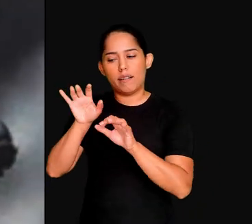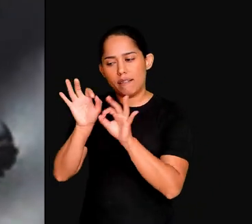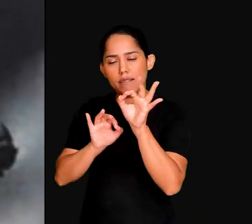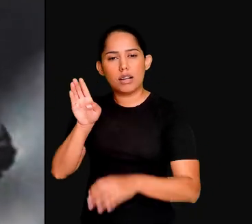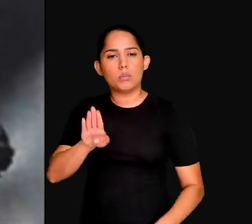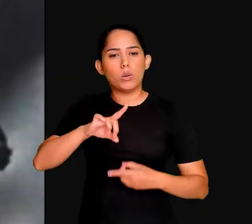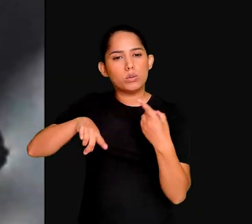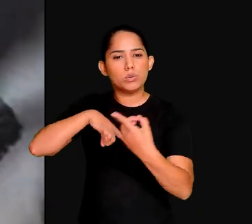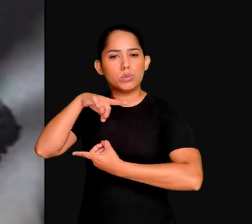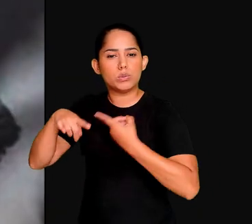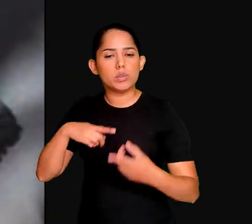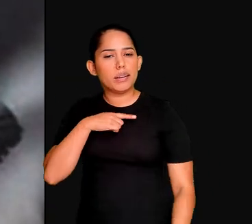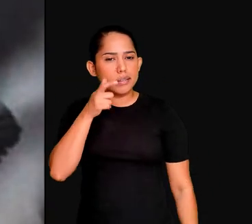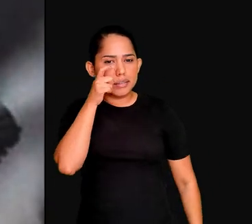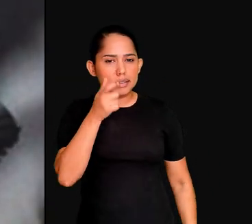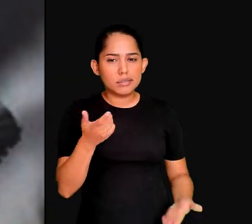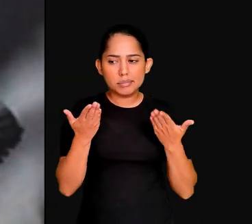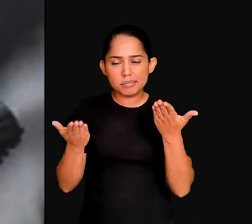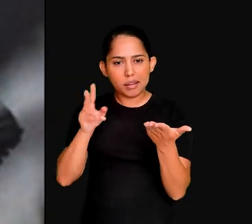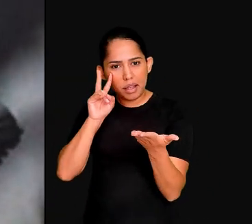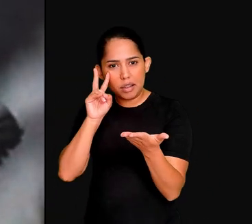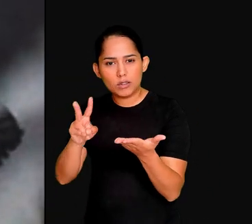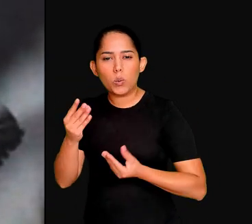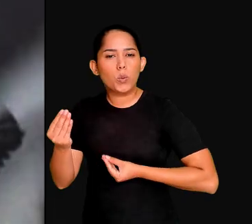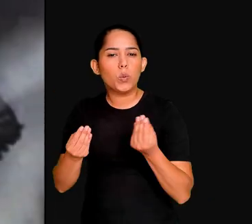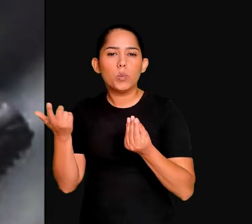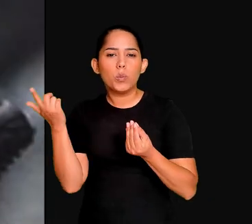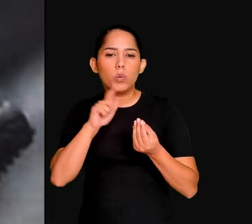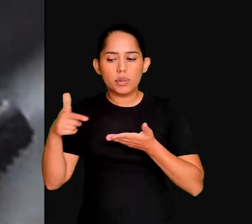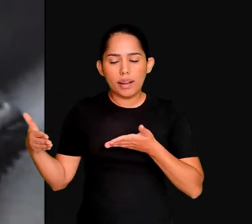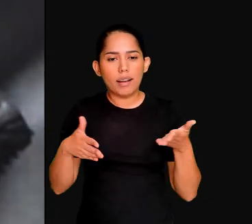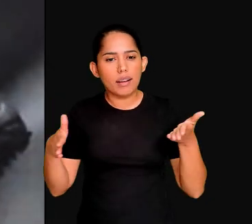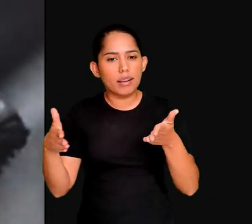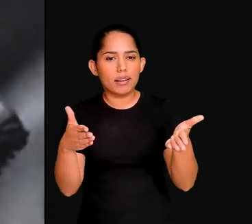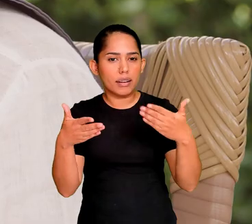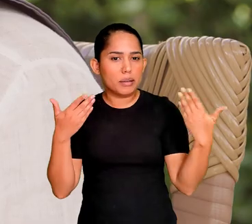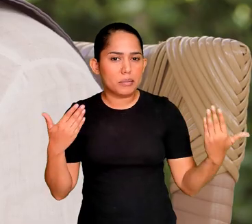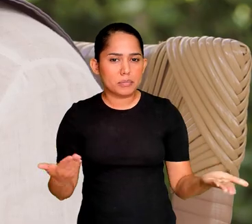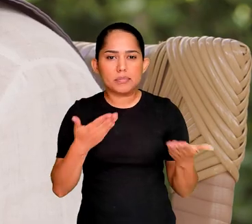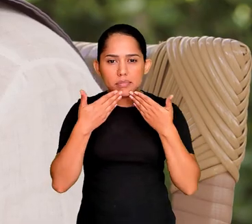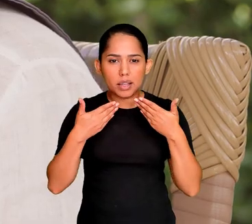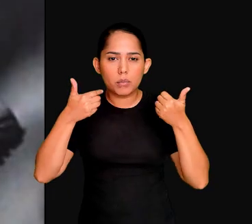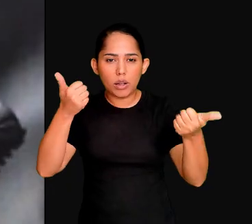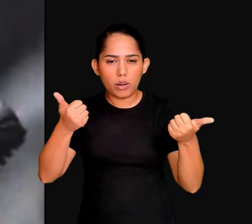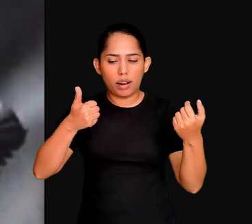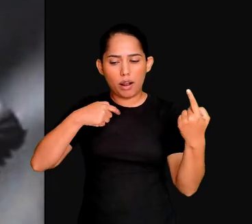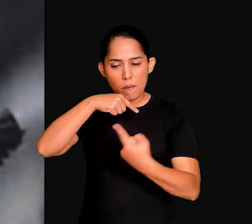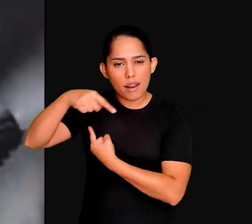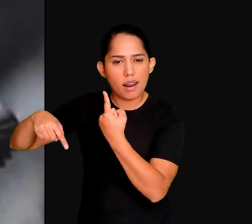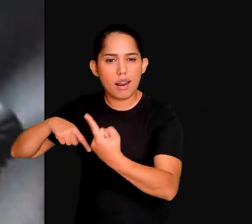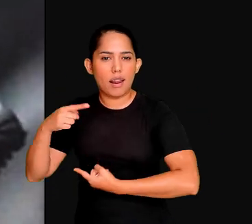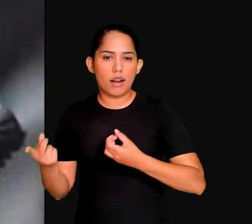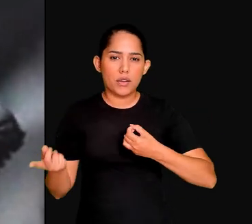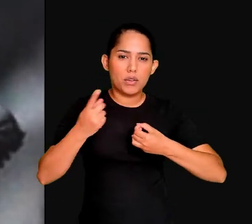uso desses preparados, né? É interessante ver como a agricultura biodinâmica pode ser um caminho, né, de